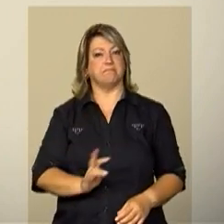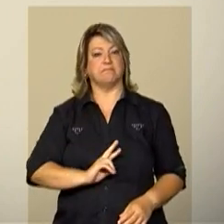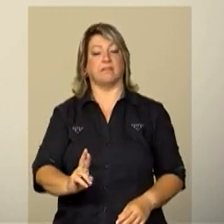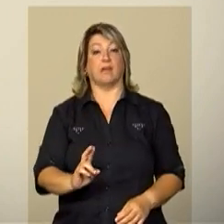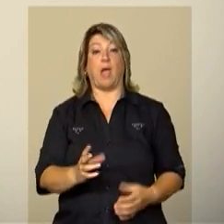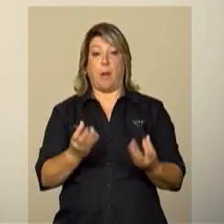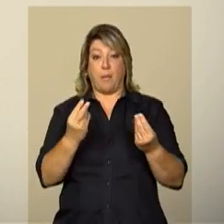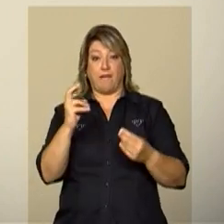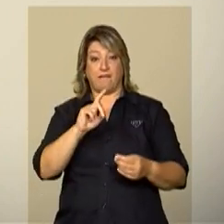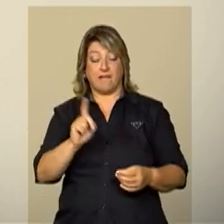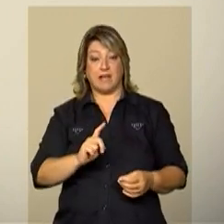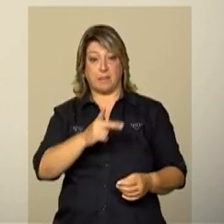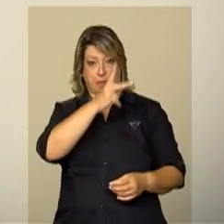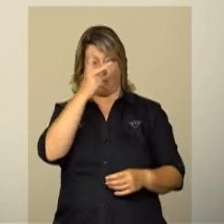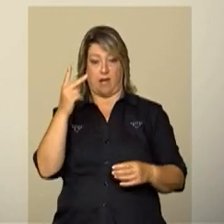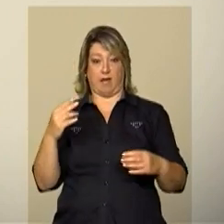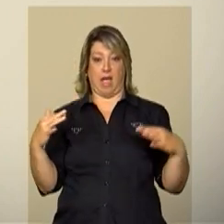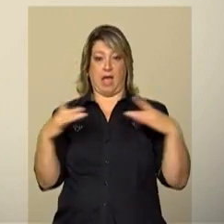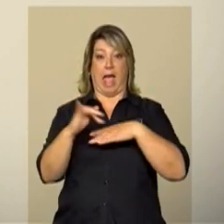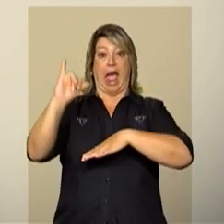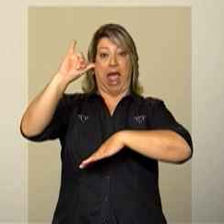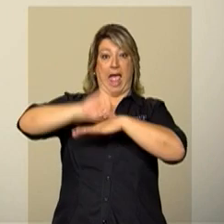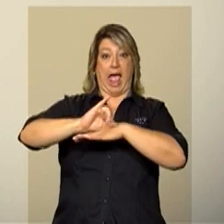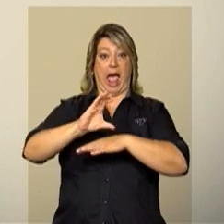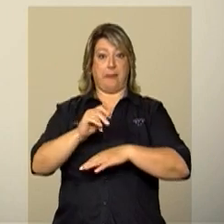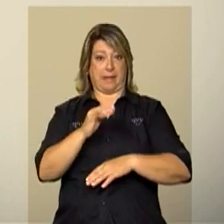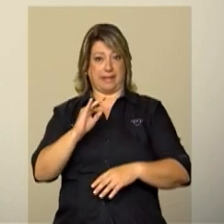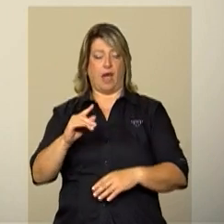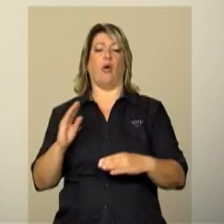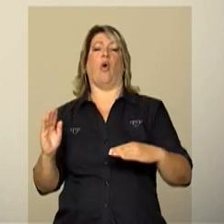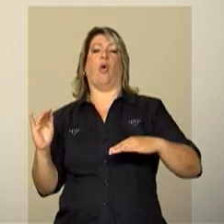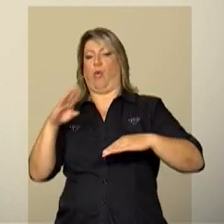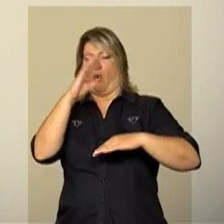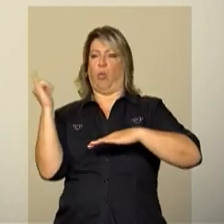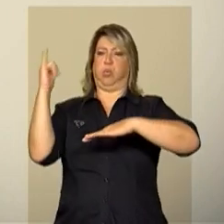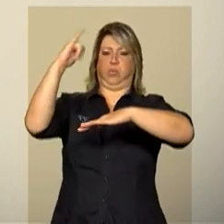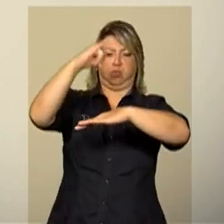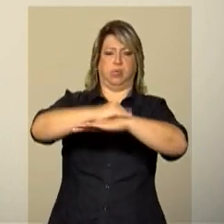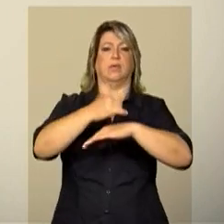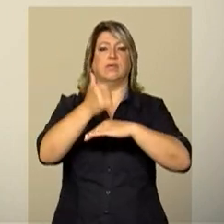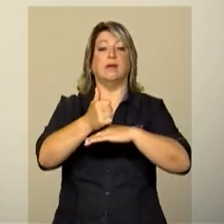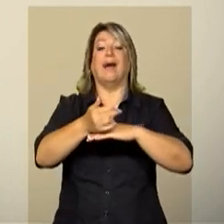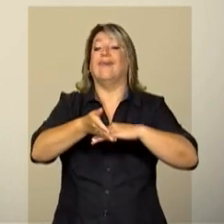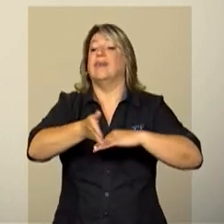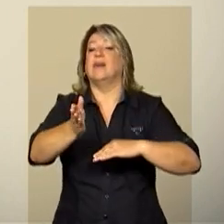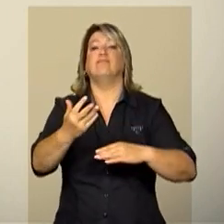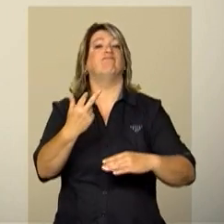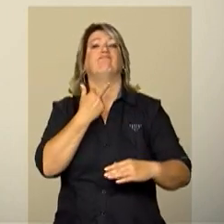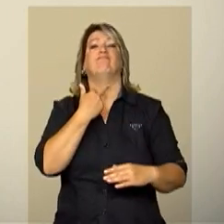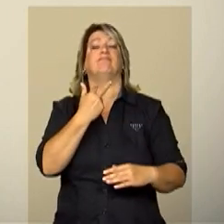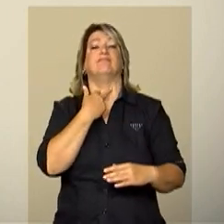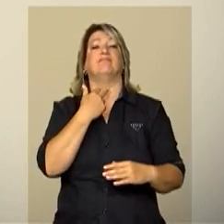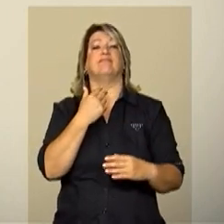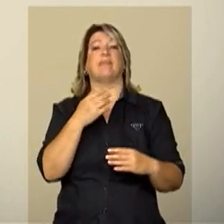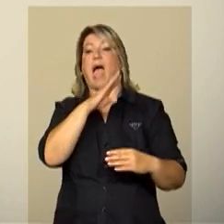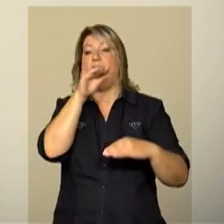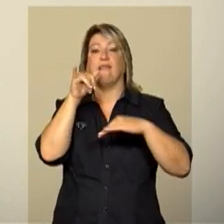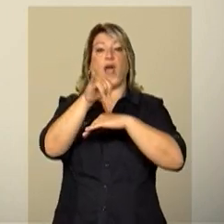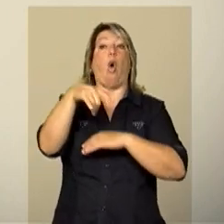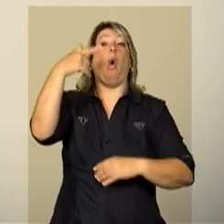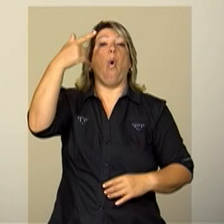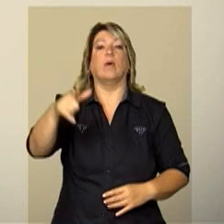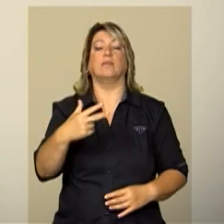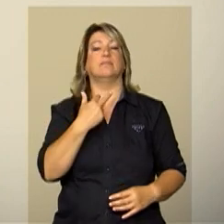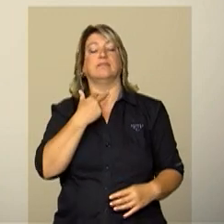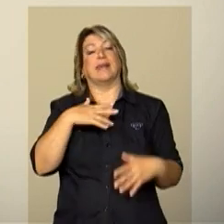voo até uma capital e depois não tem como seguir viagem de avião porque não existe linha para aquela cidade então a